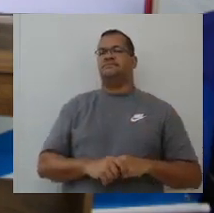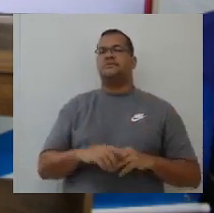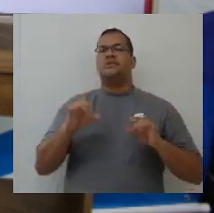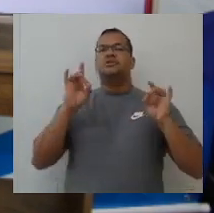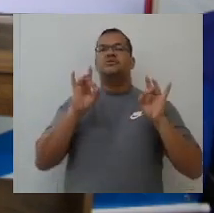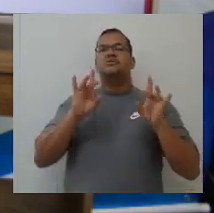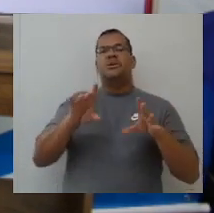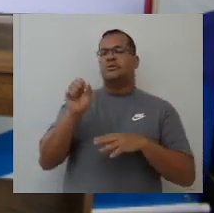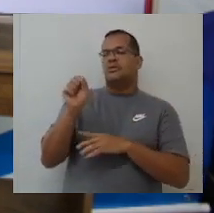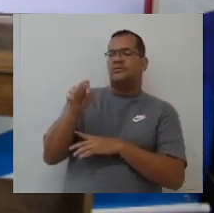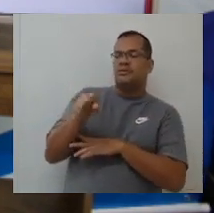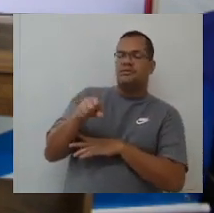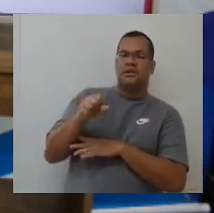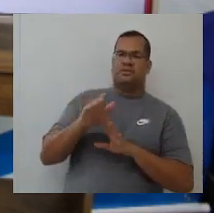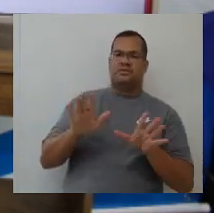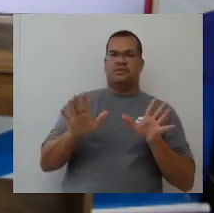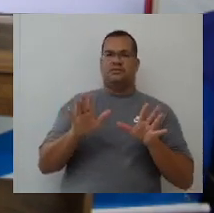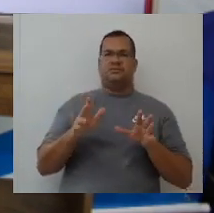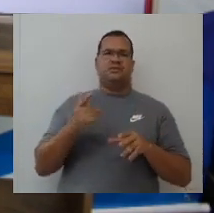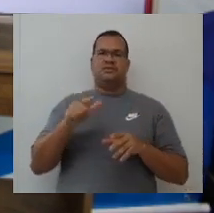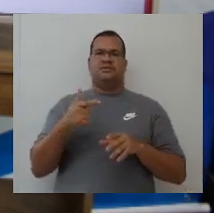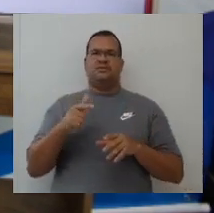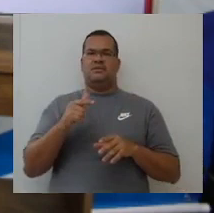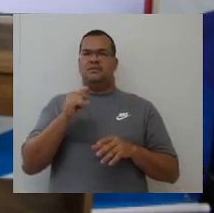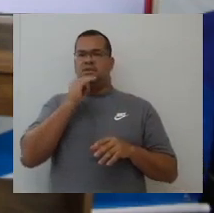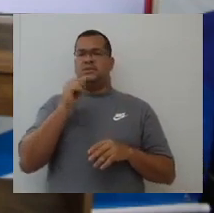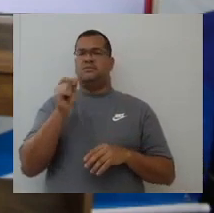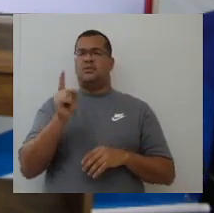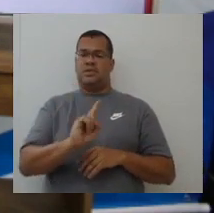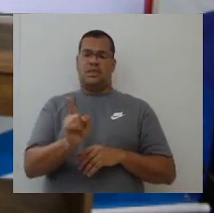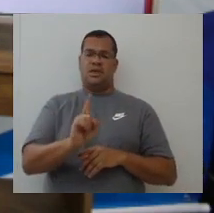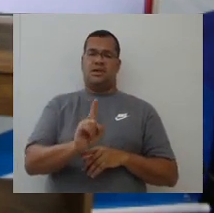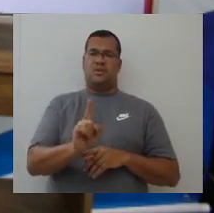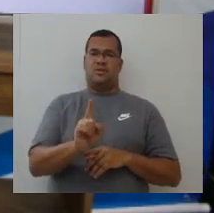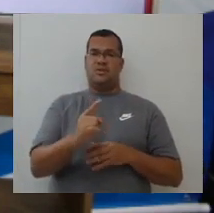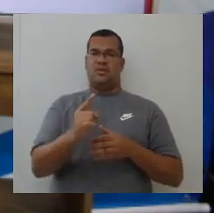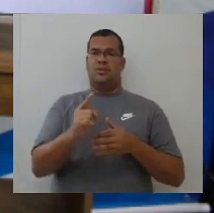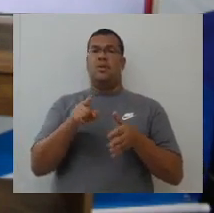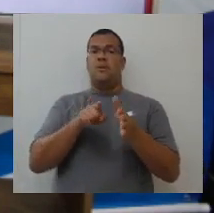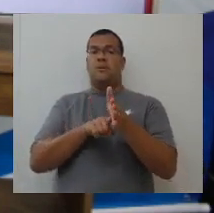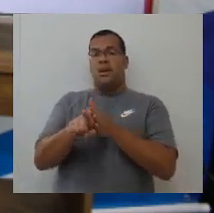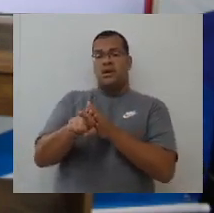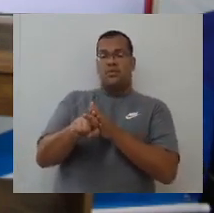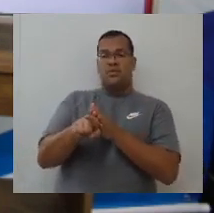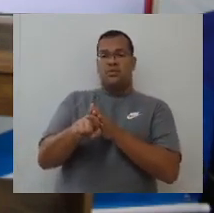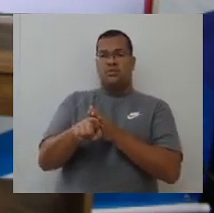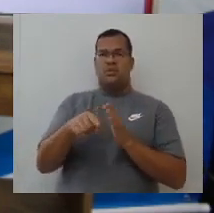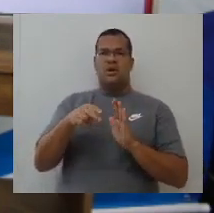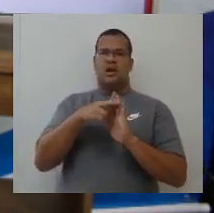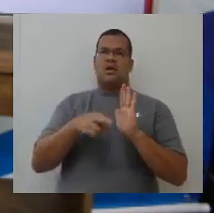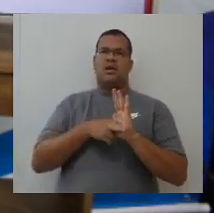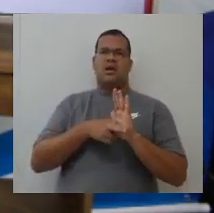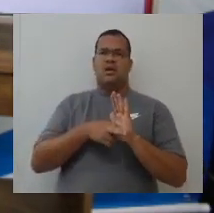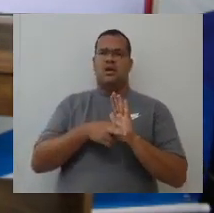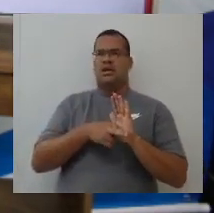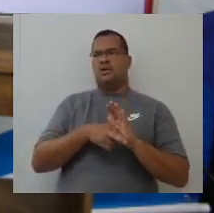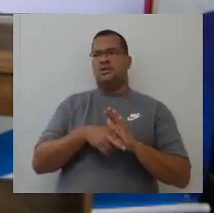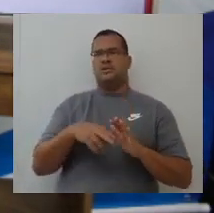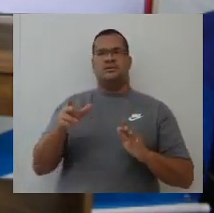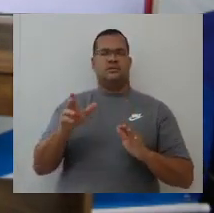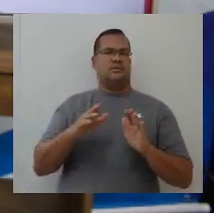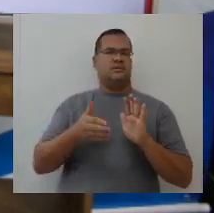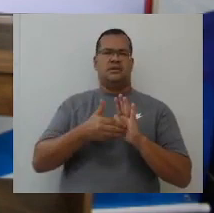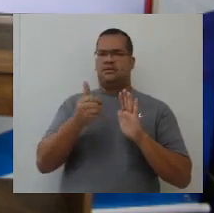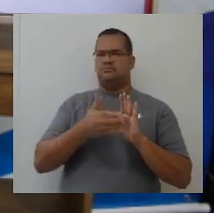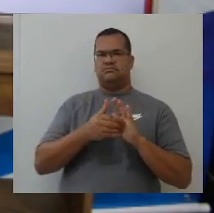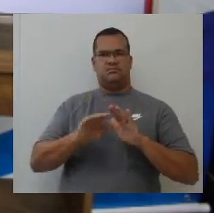modo afirmativo, só quando eu afirmo. Quando eu nego e quando eu pergunto, essas regras, em vermelho aqui nos slides,